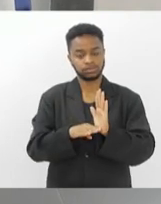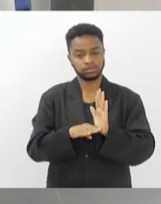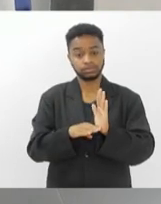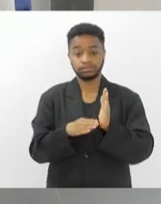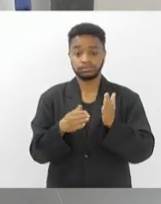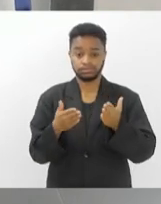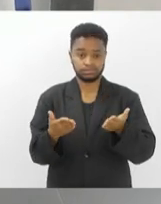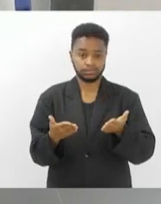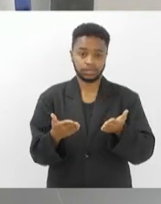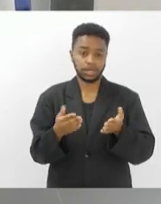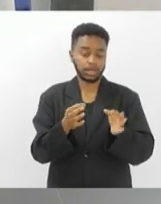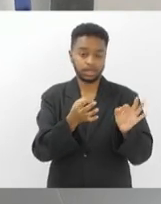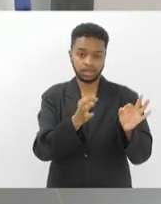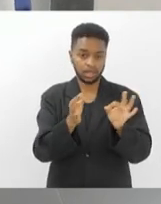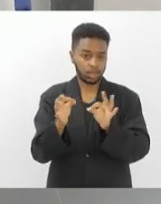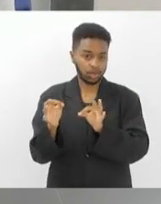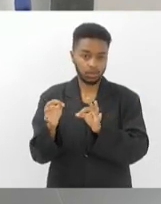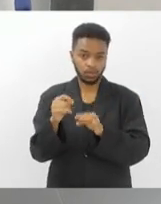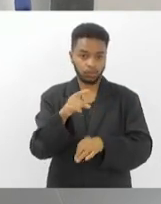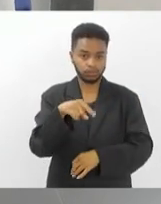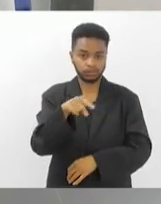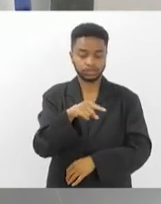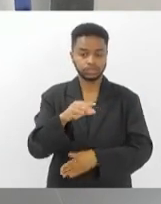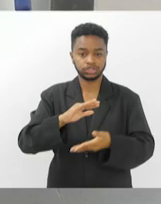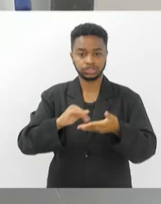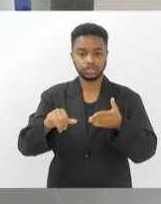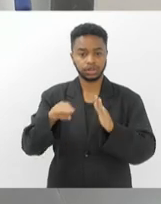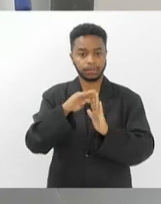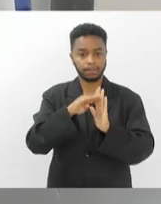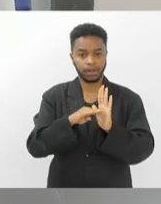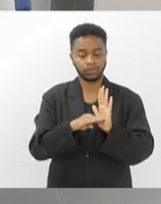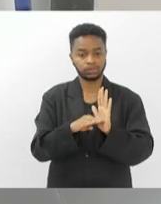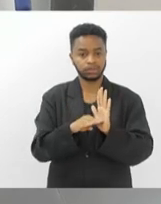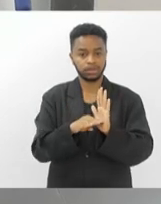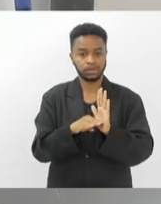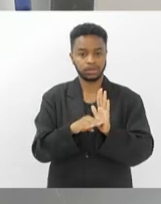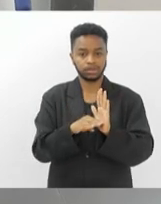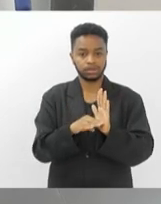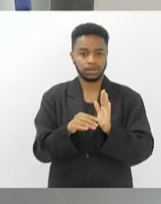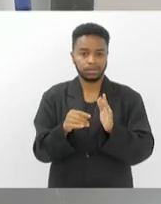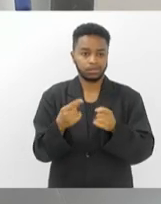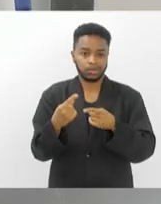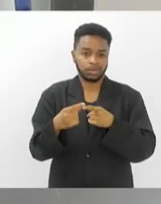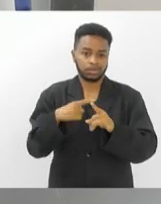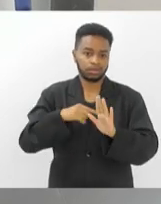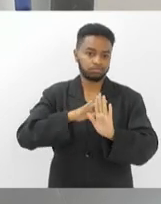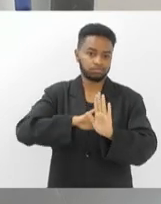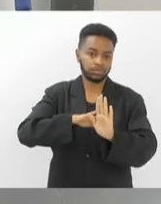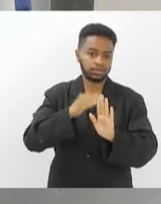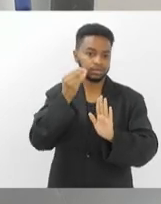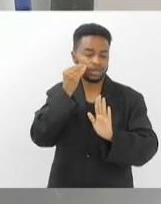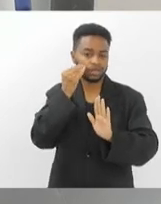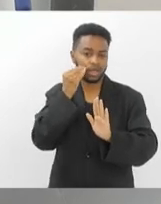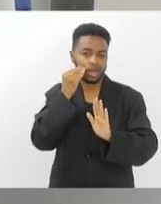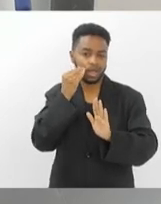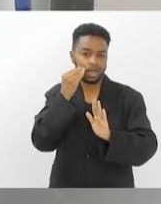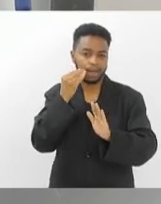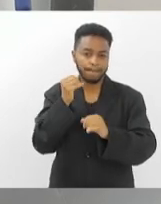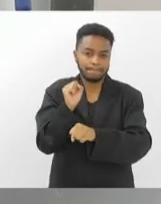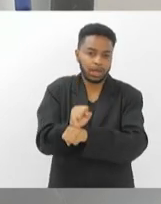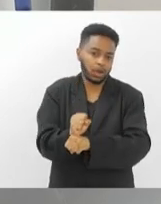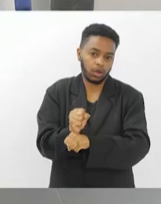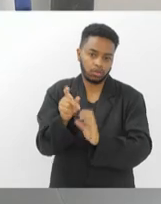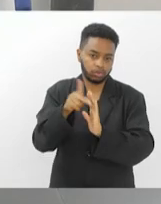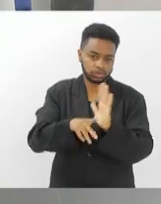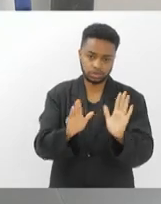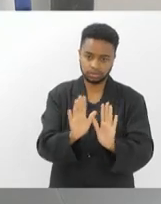feita. Nenhum colega aqui tem feito retirada de pauta por algum motivo ideológico, para deixar o projeto dormindo, para engavetar.